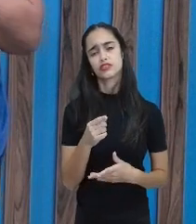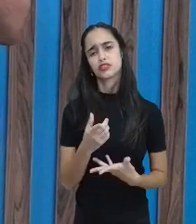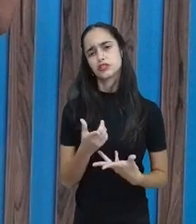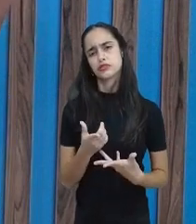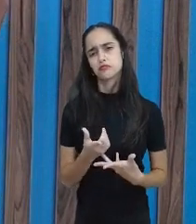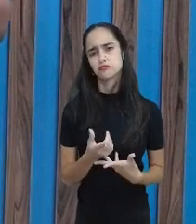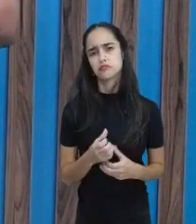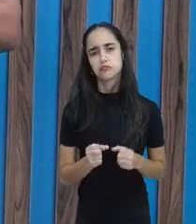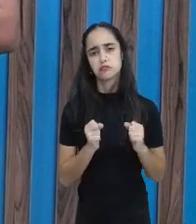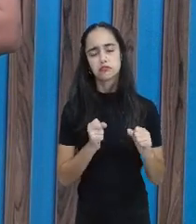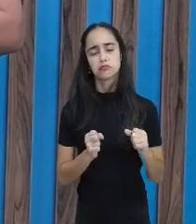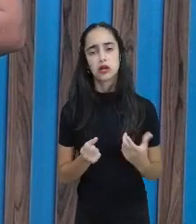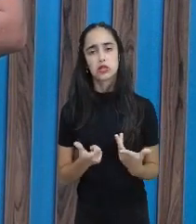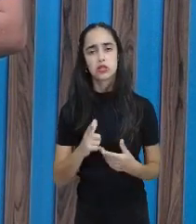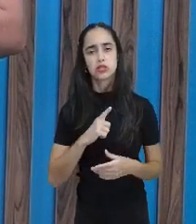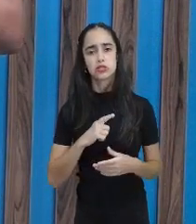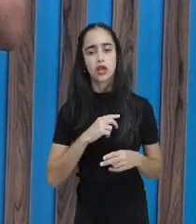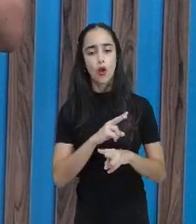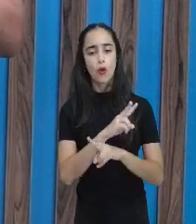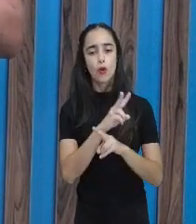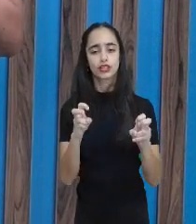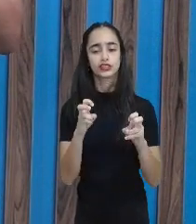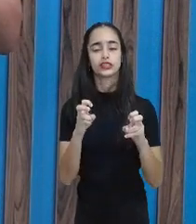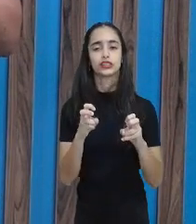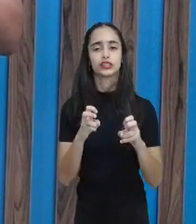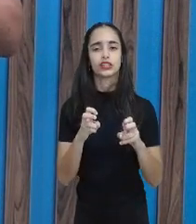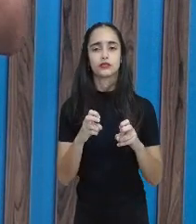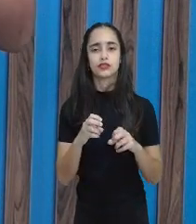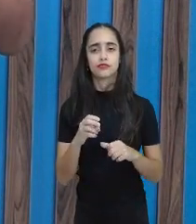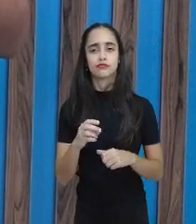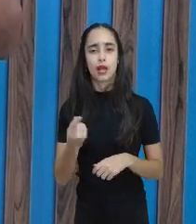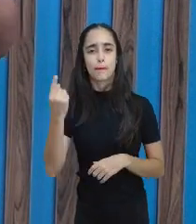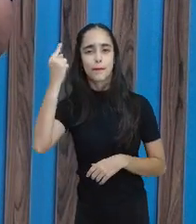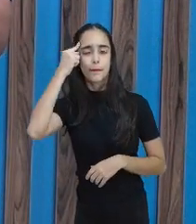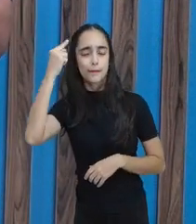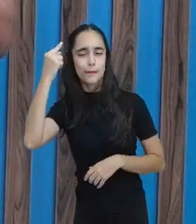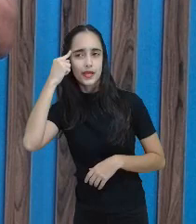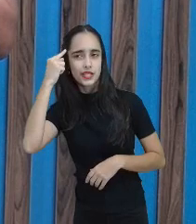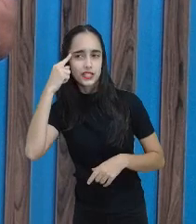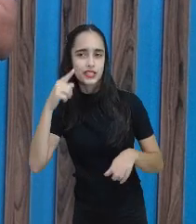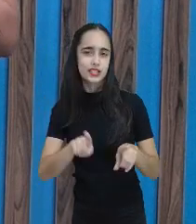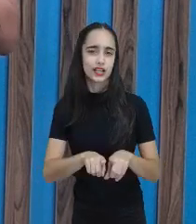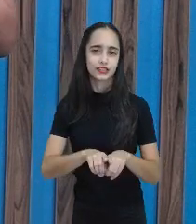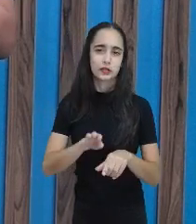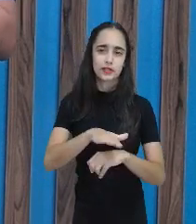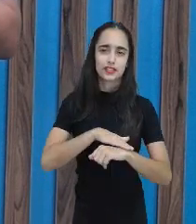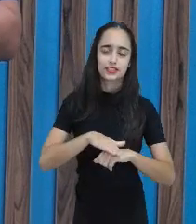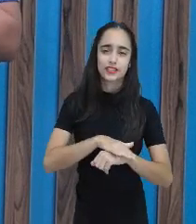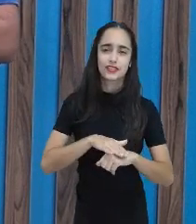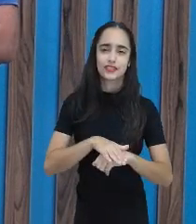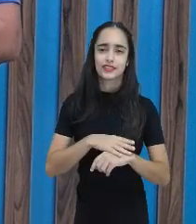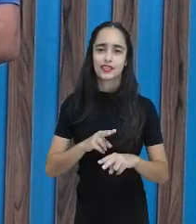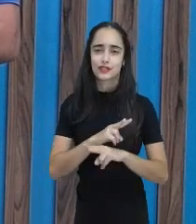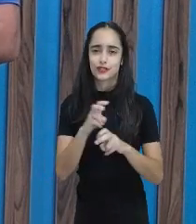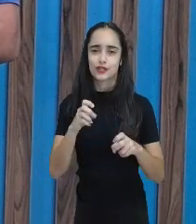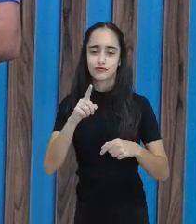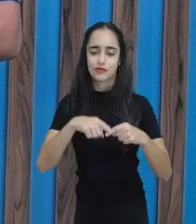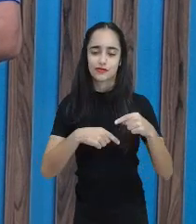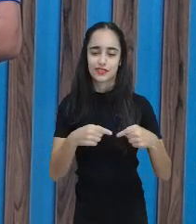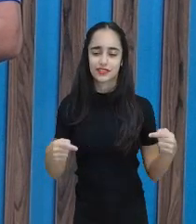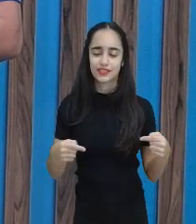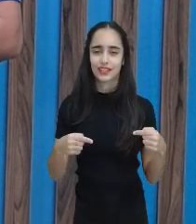um assunto para ser discutido e para pensar nos objetos, nas matérias que nos